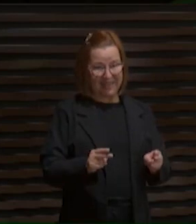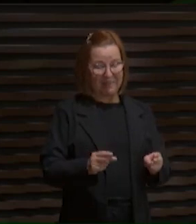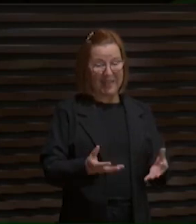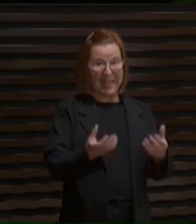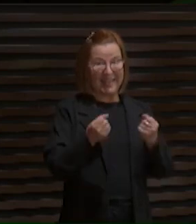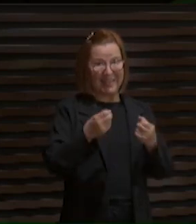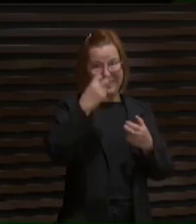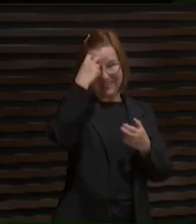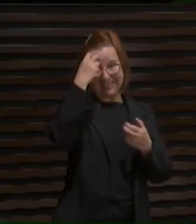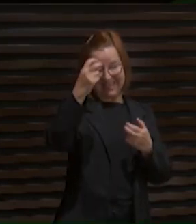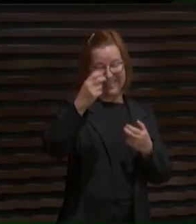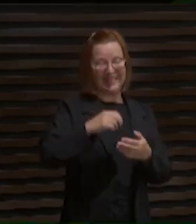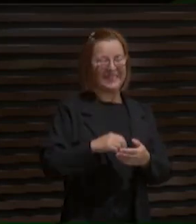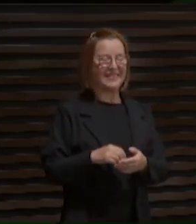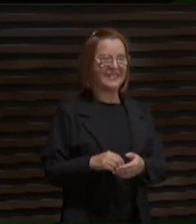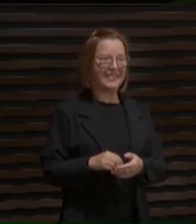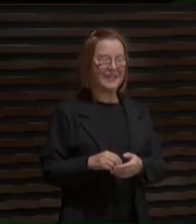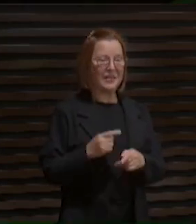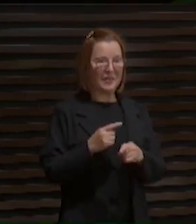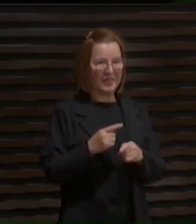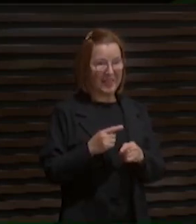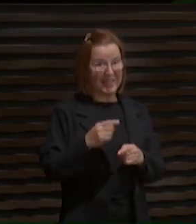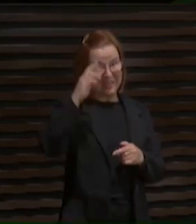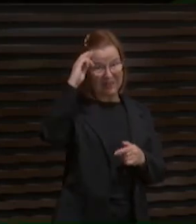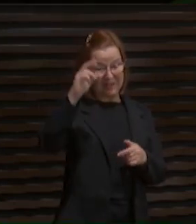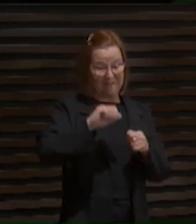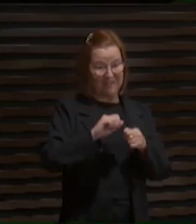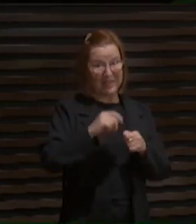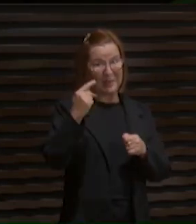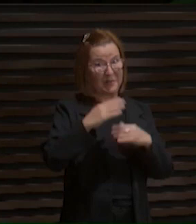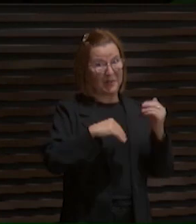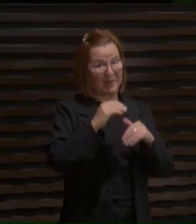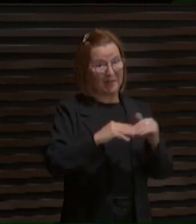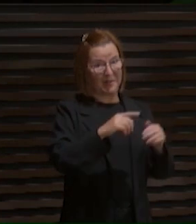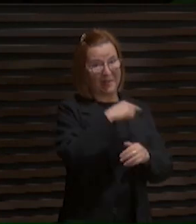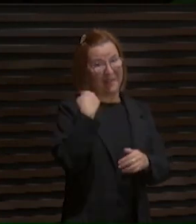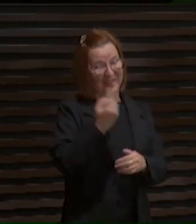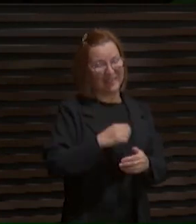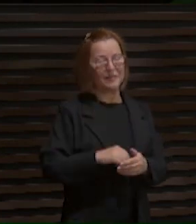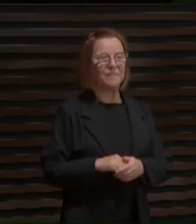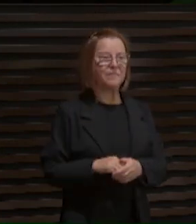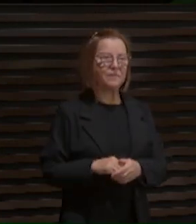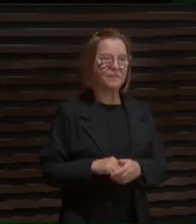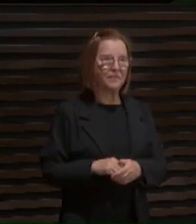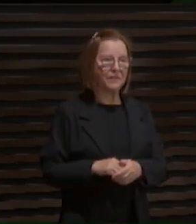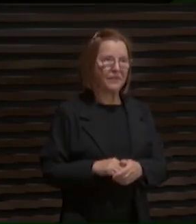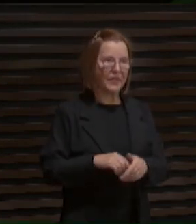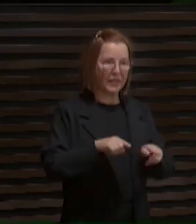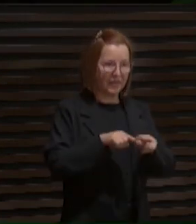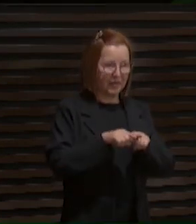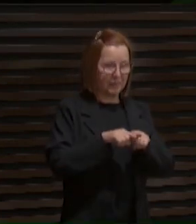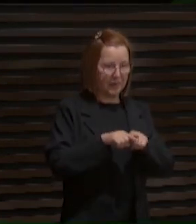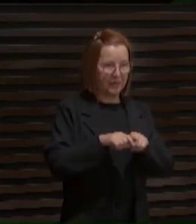viva na dependência dEle, para que Ele faça a sua obra em nós. E, meus irmãos, a gente deve ser devidamente